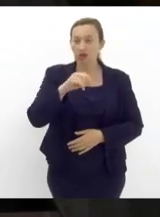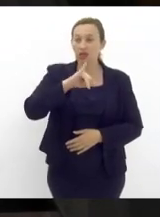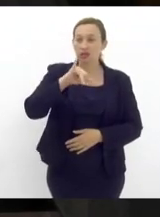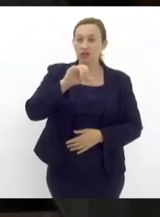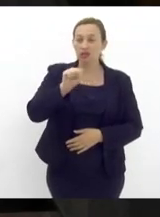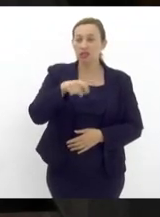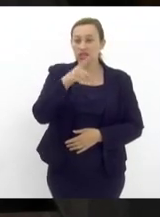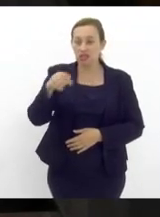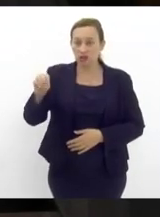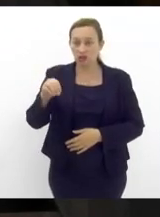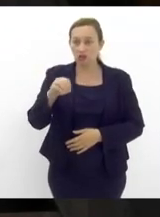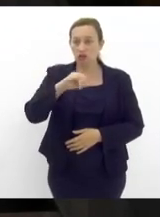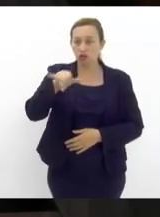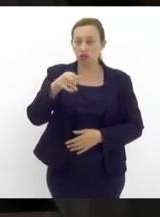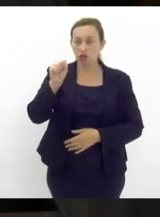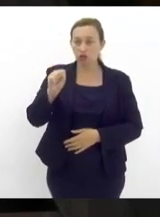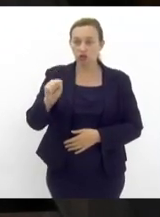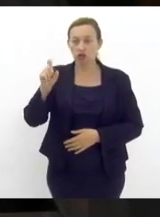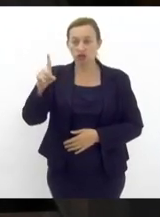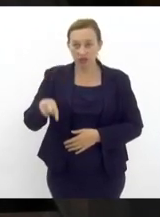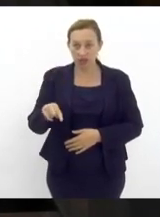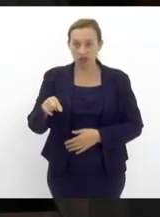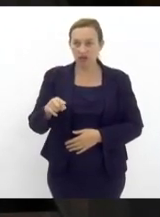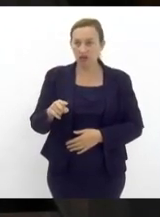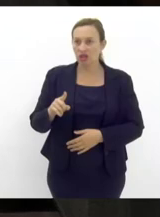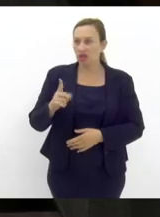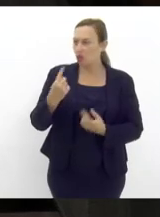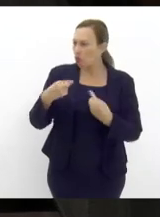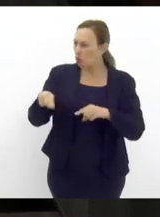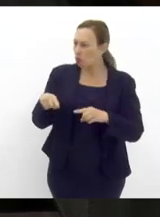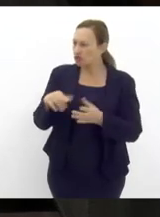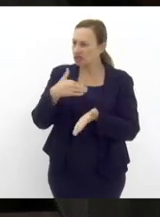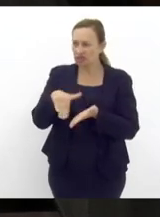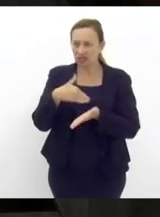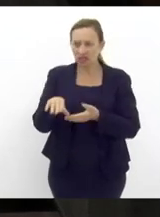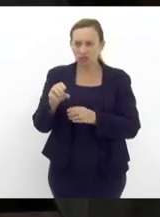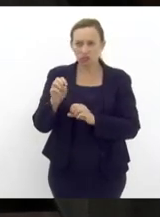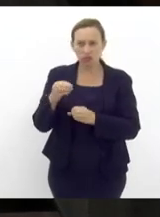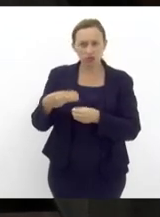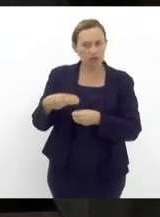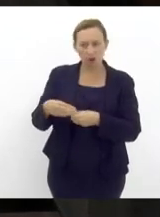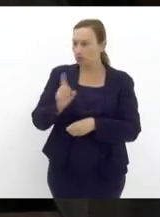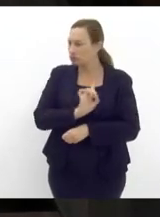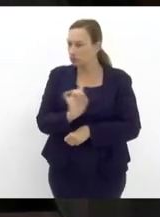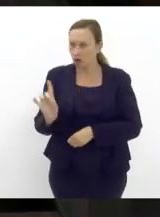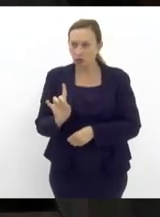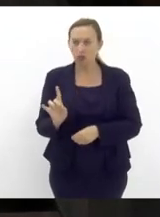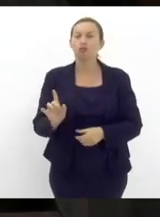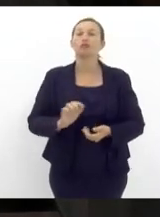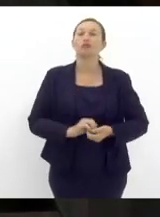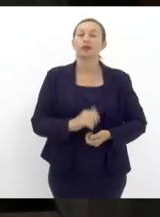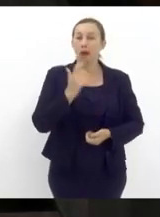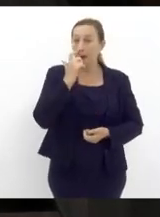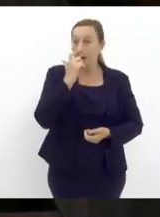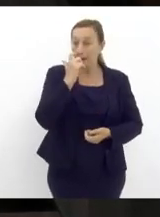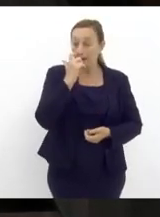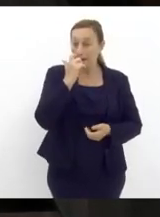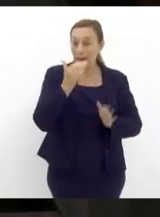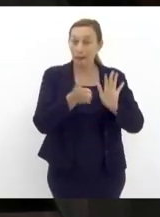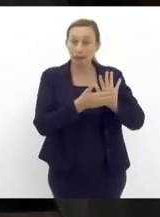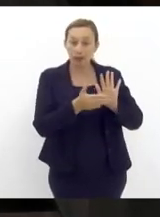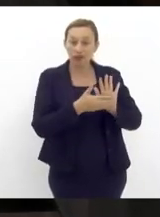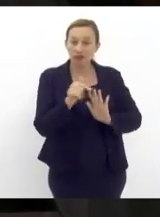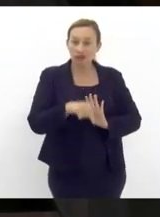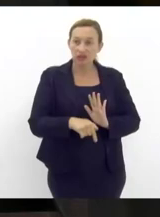aqui também não vai nenhuma afirmação contra a secretaria municipal de Itaperuna muito pelo contrário que eu proponho aqui